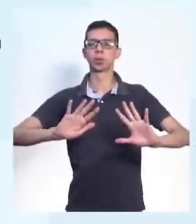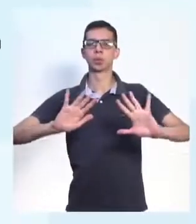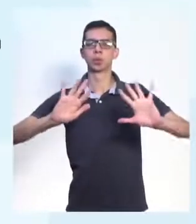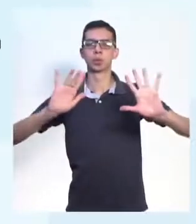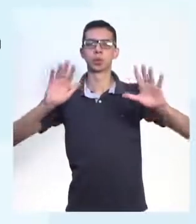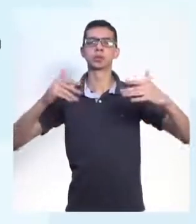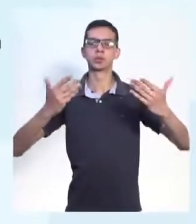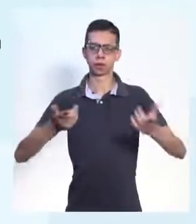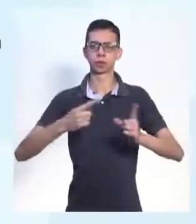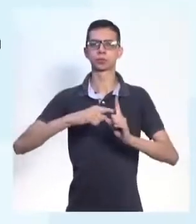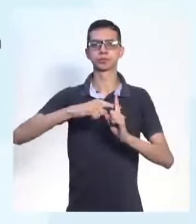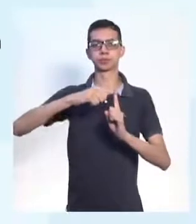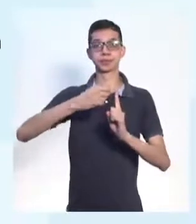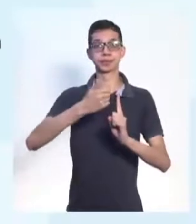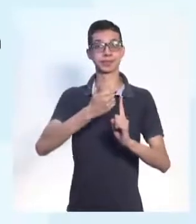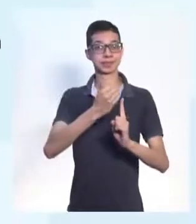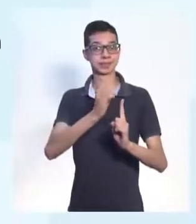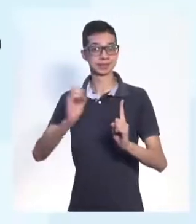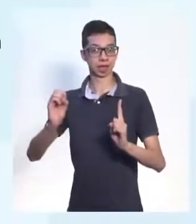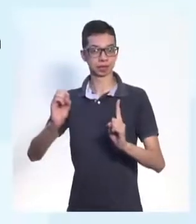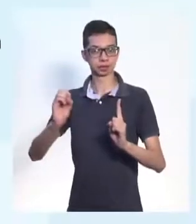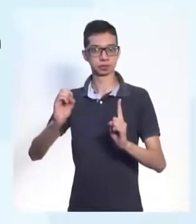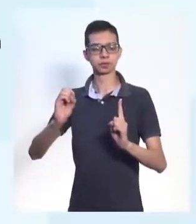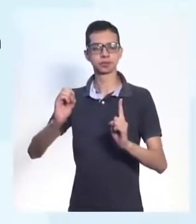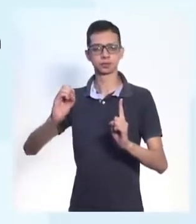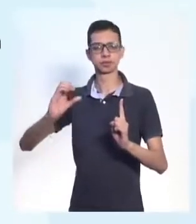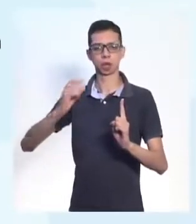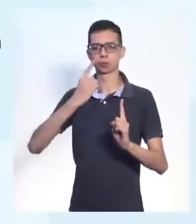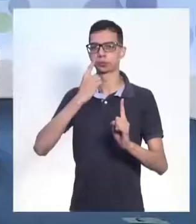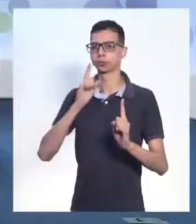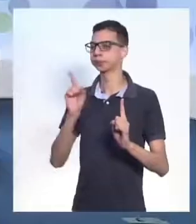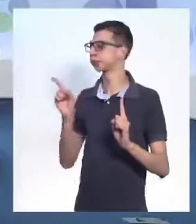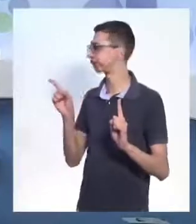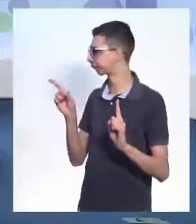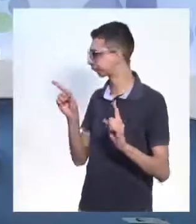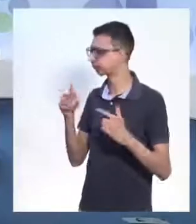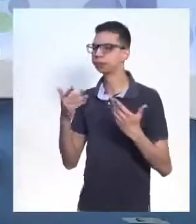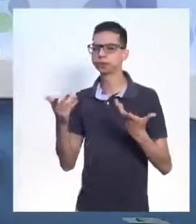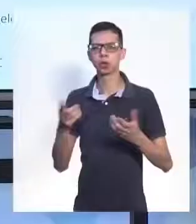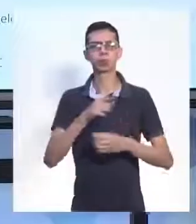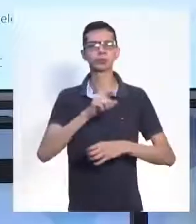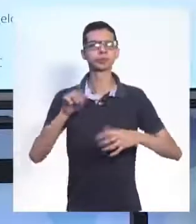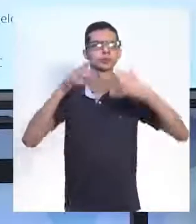representação. 100 graus e 0. Então, qual que seria a ideia, né? Qual que